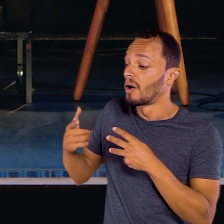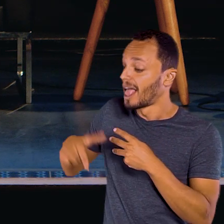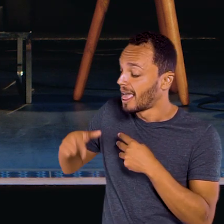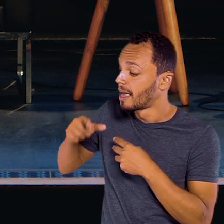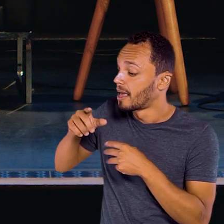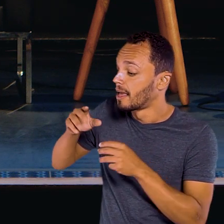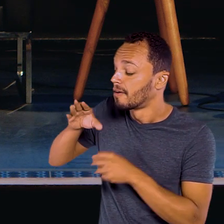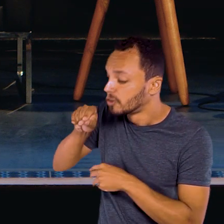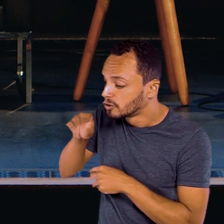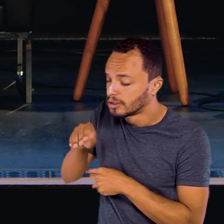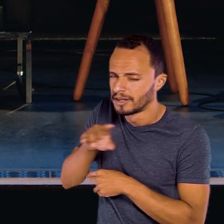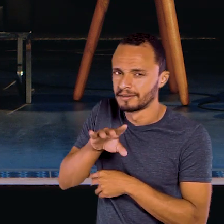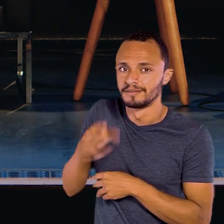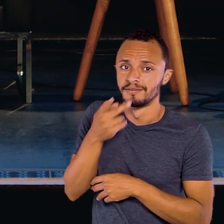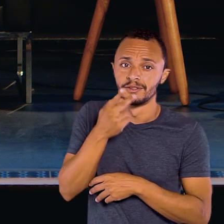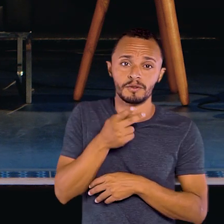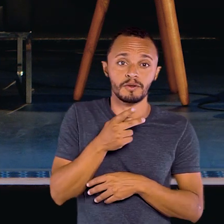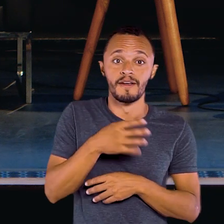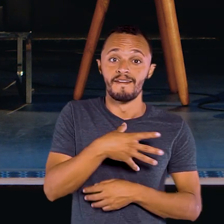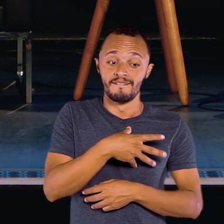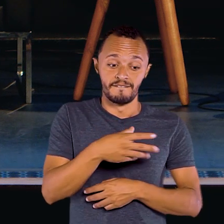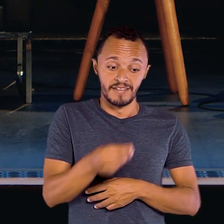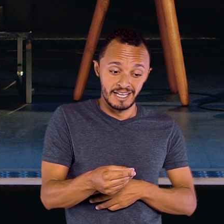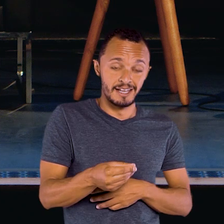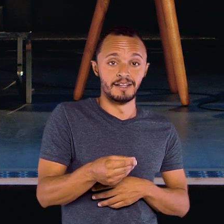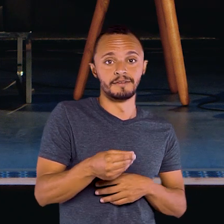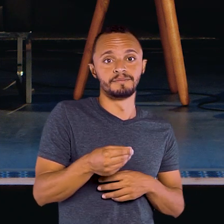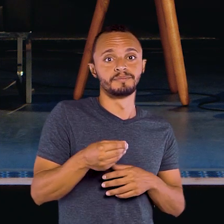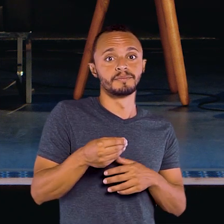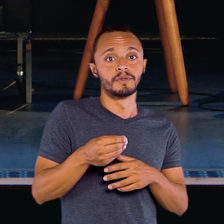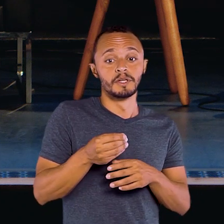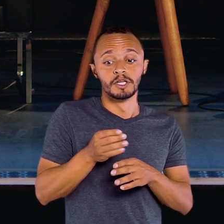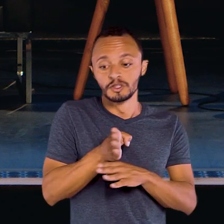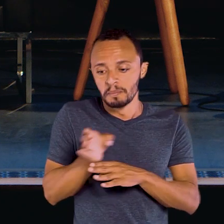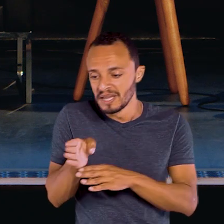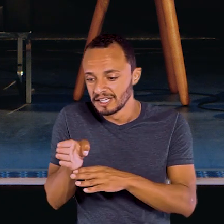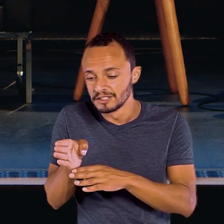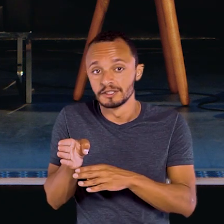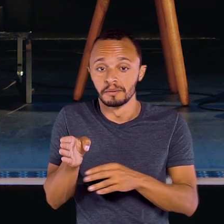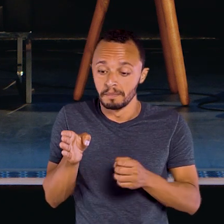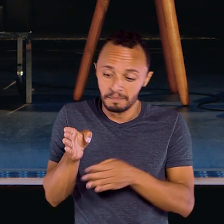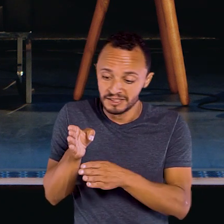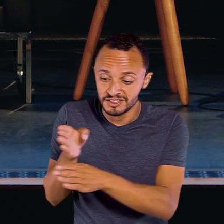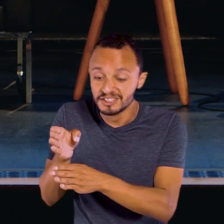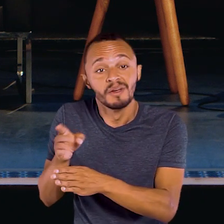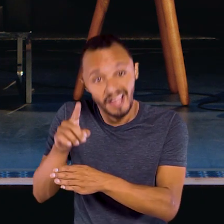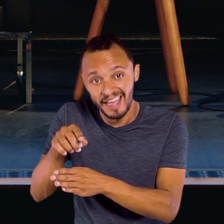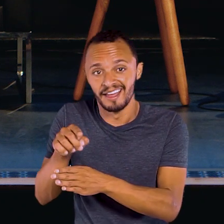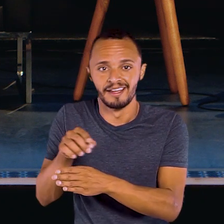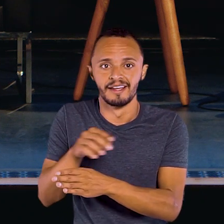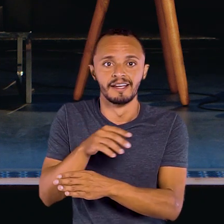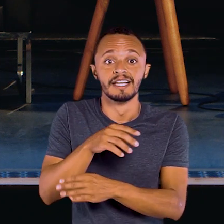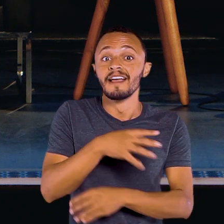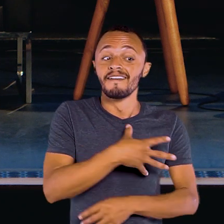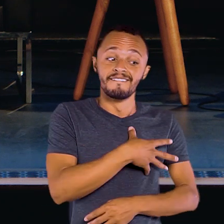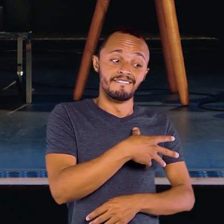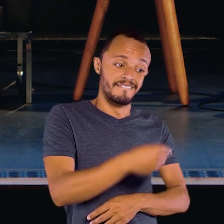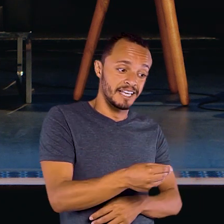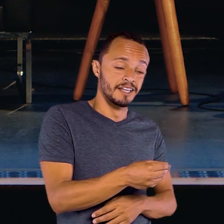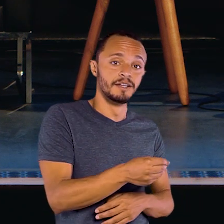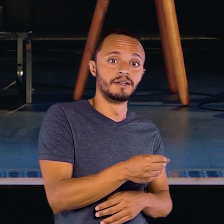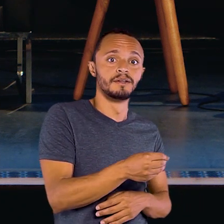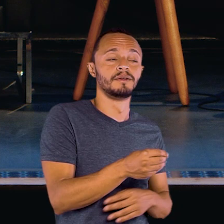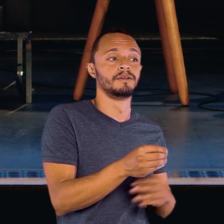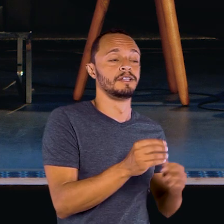de peixinho mas filha de empregada doméstica não necessariamente precisa ser empregada doméstica, não, né?